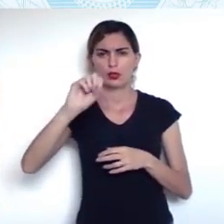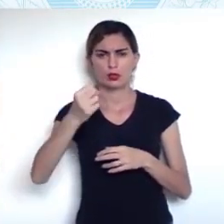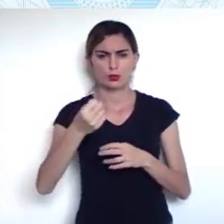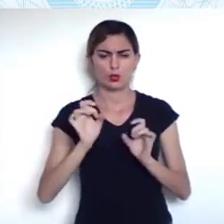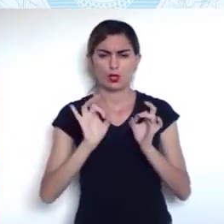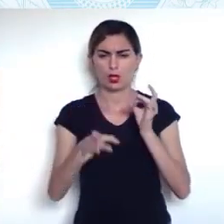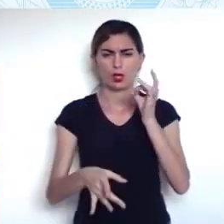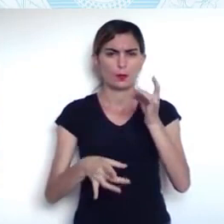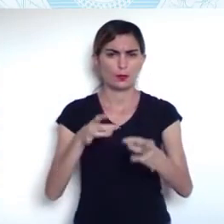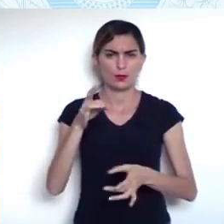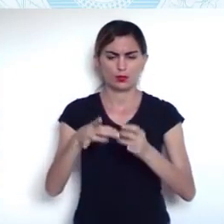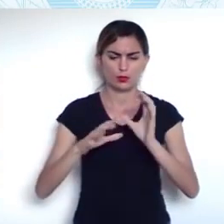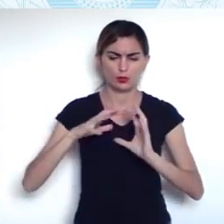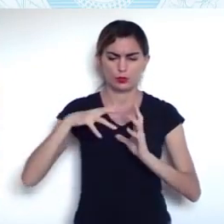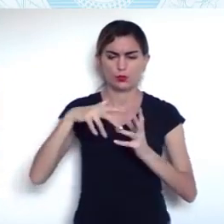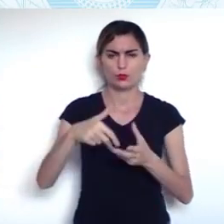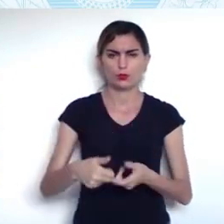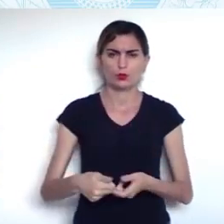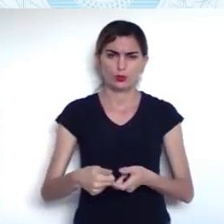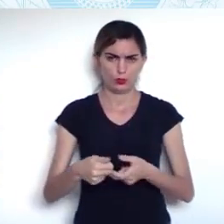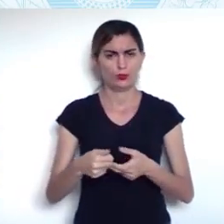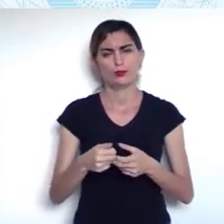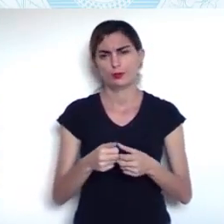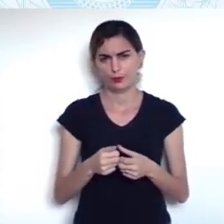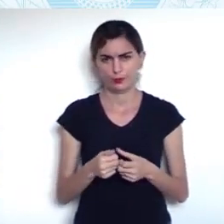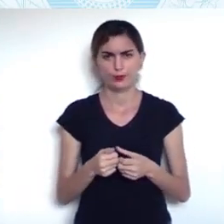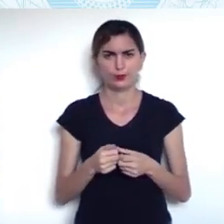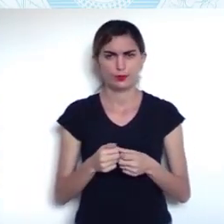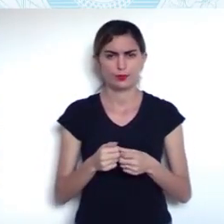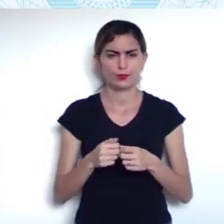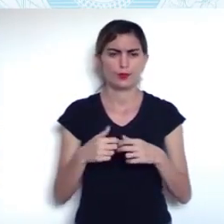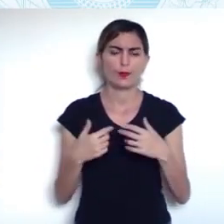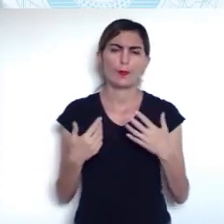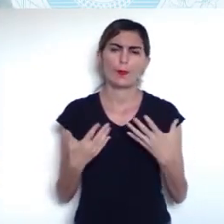o abandono do mundo sobrenatural.